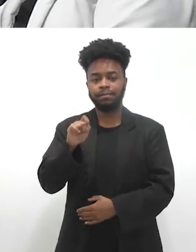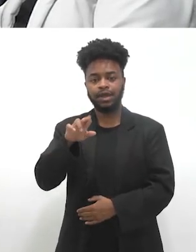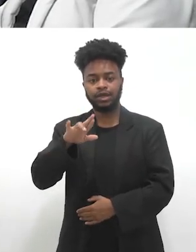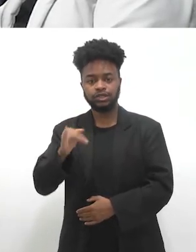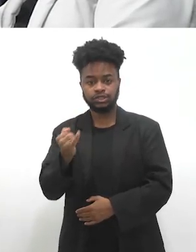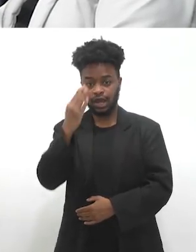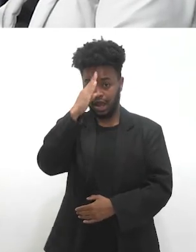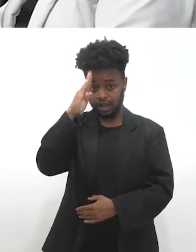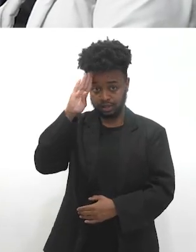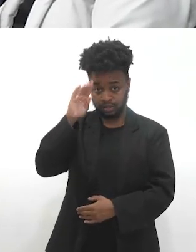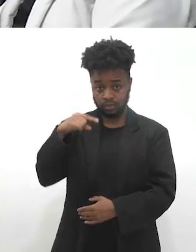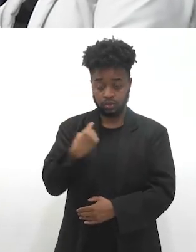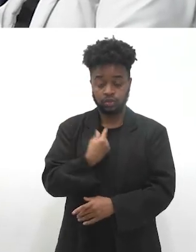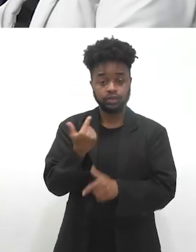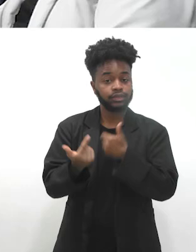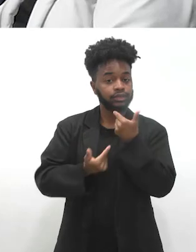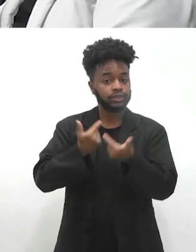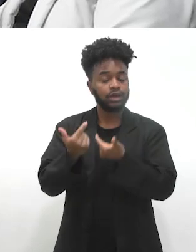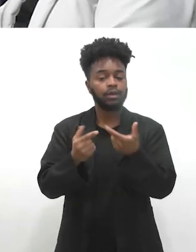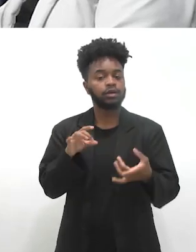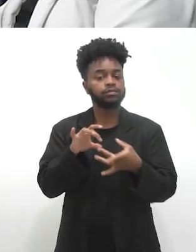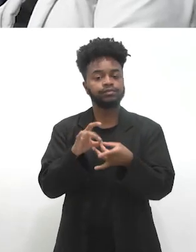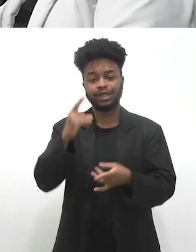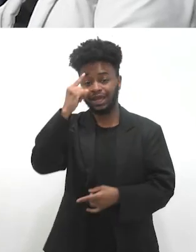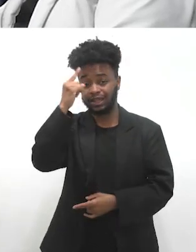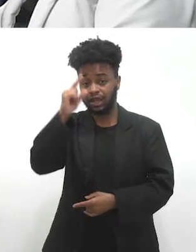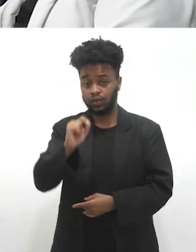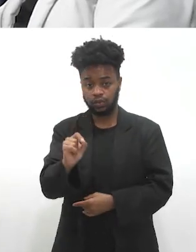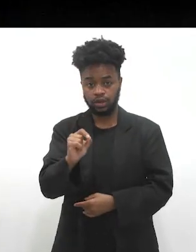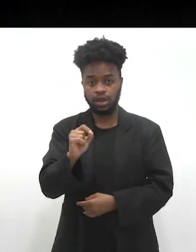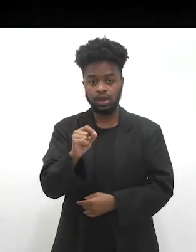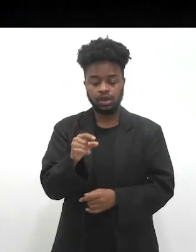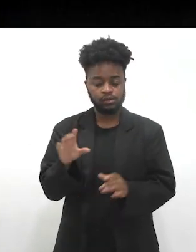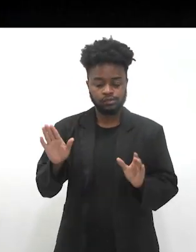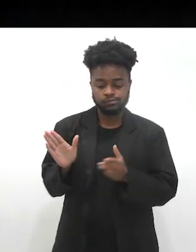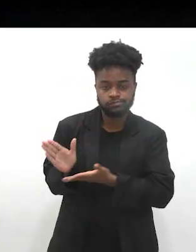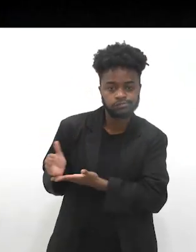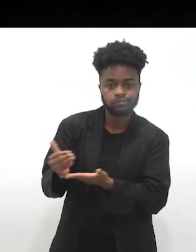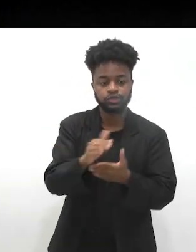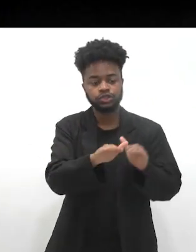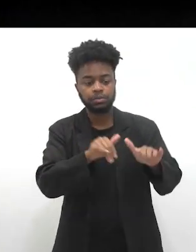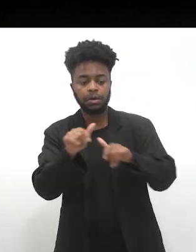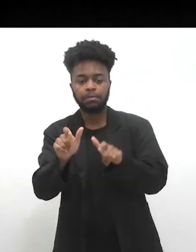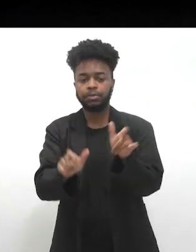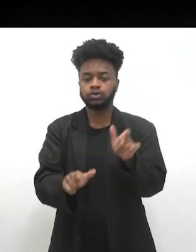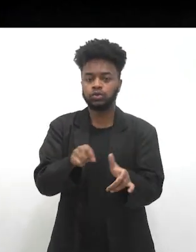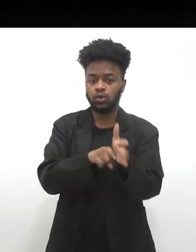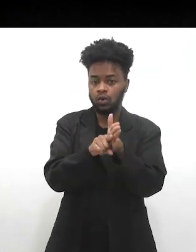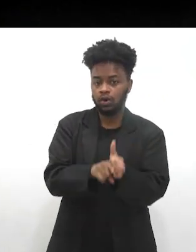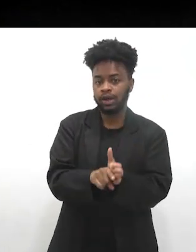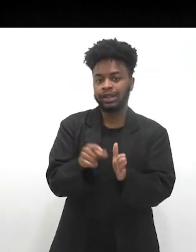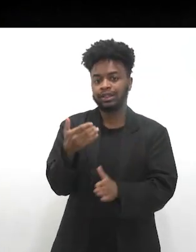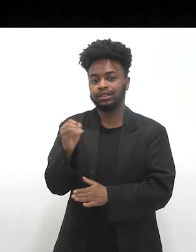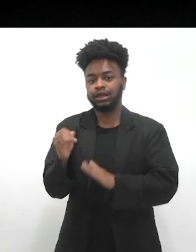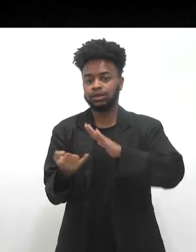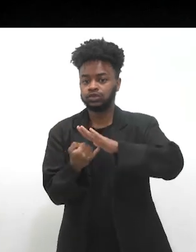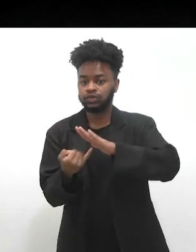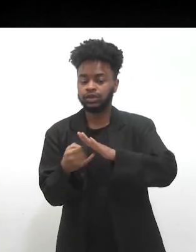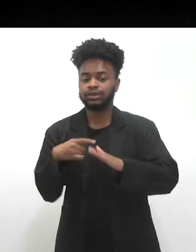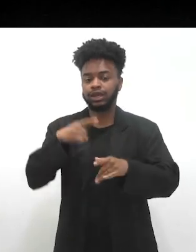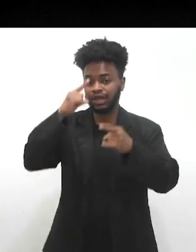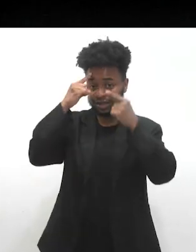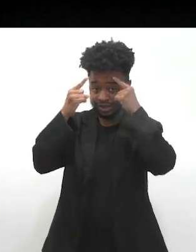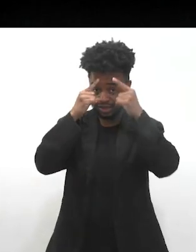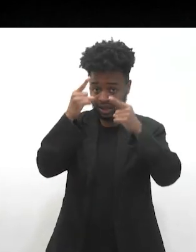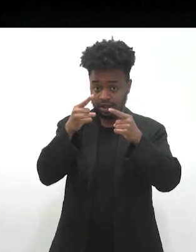acadêmico, que trabalha com a ideia, juntando pesquisadores das 10 instituições, a gente trabalha com a